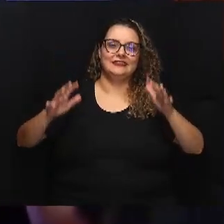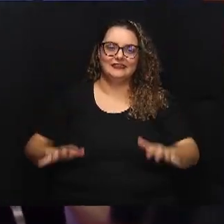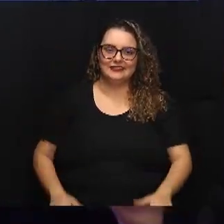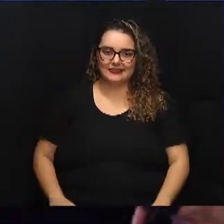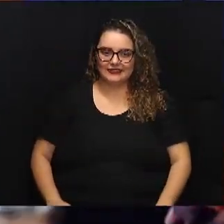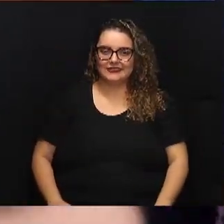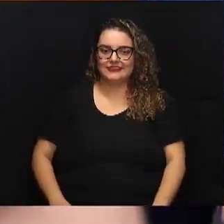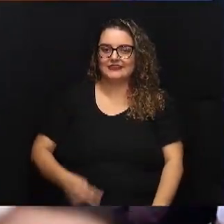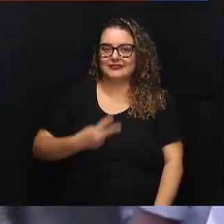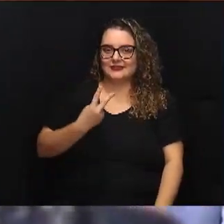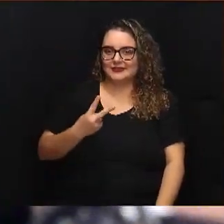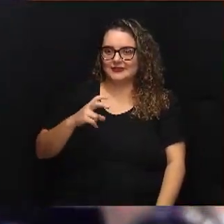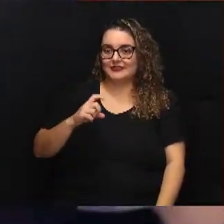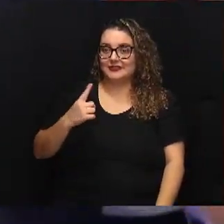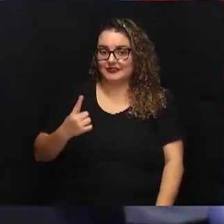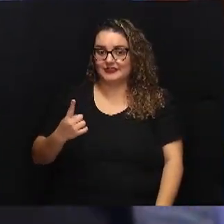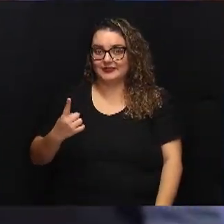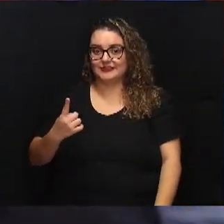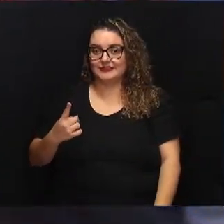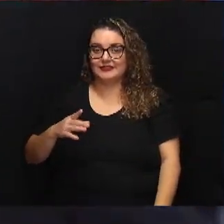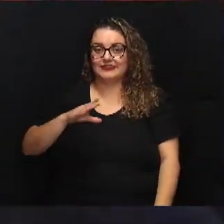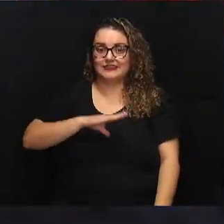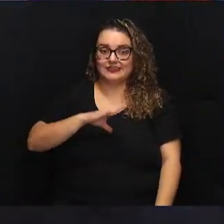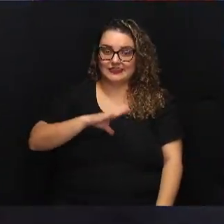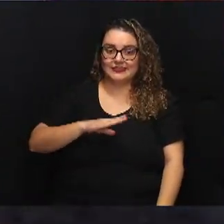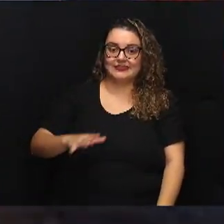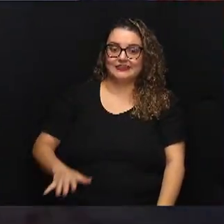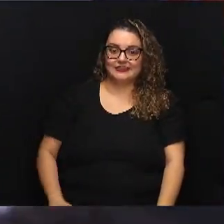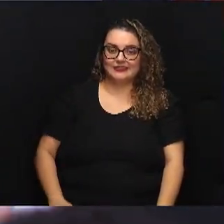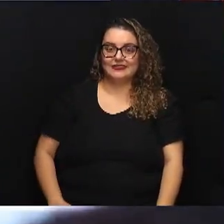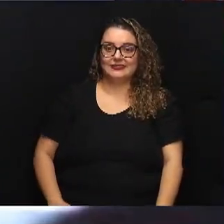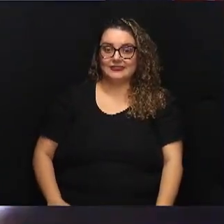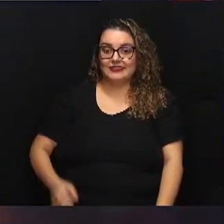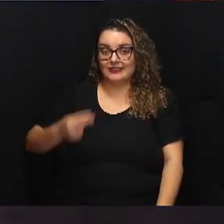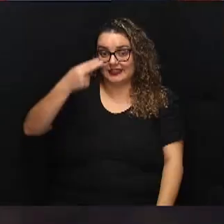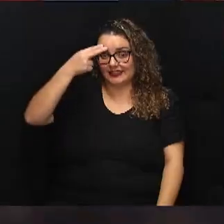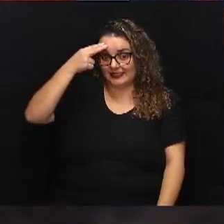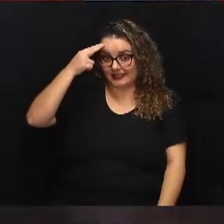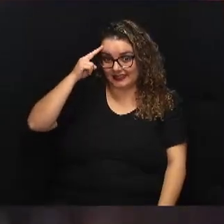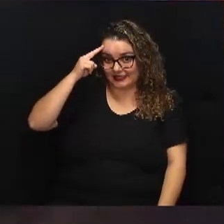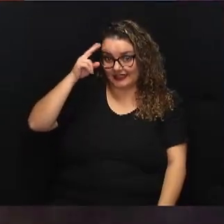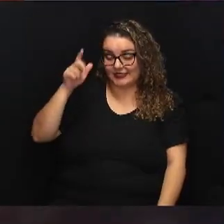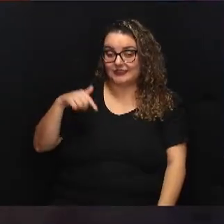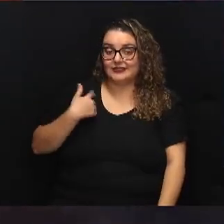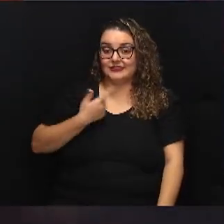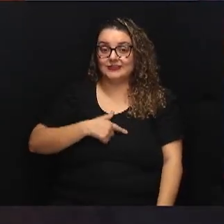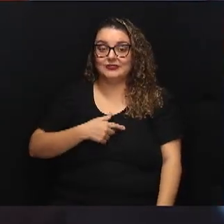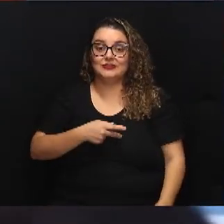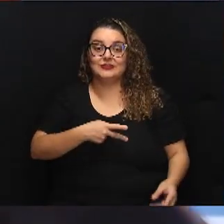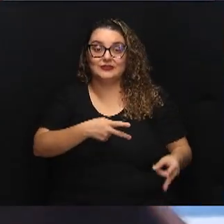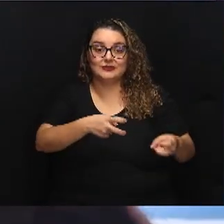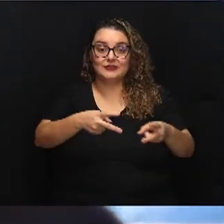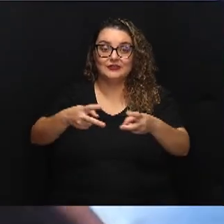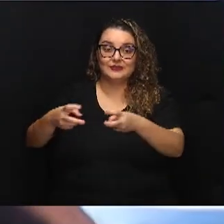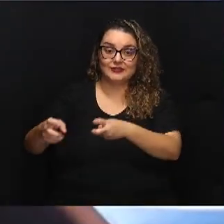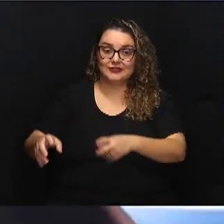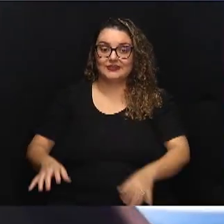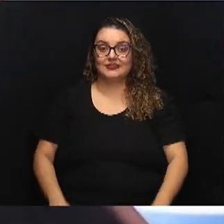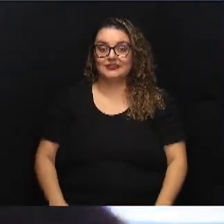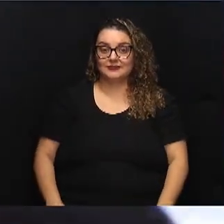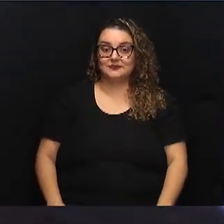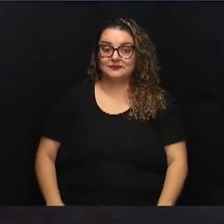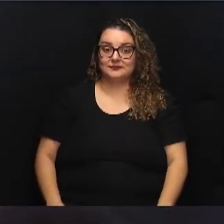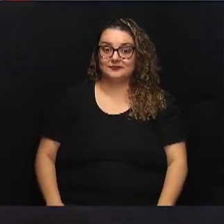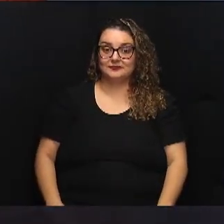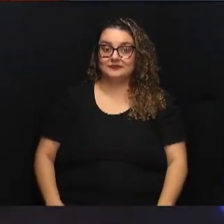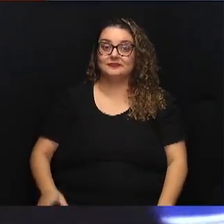aos 251 anos da cidade. Gabriel, a gente percebe aqui que, olha, ainda